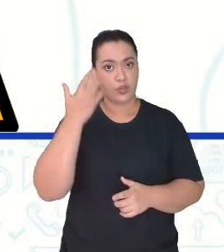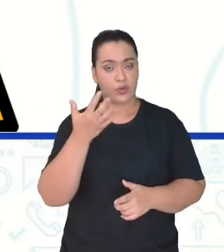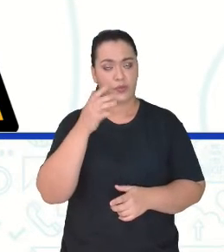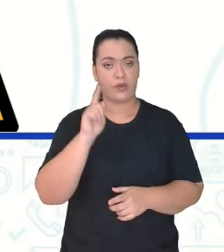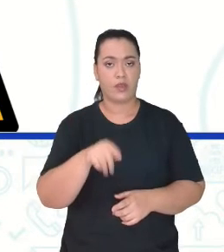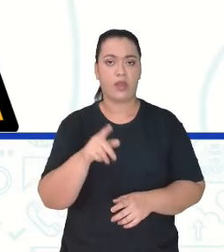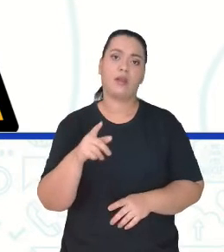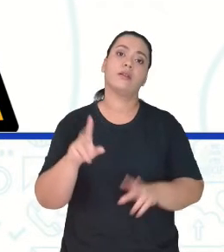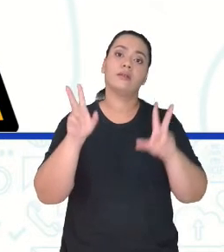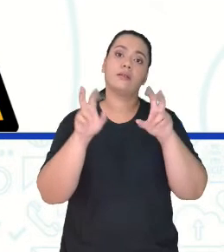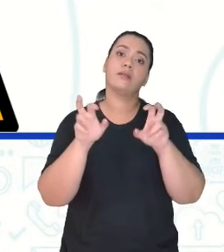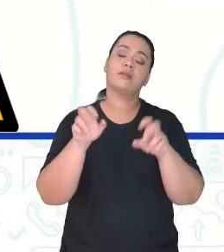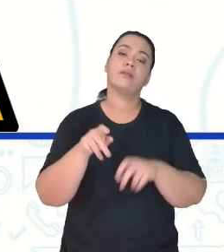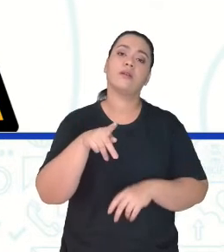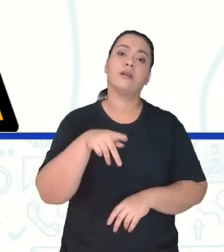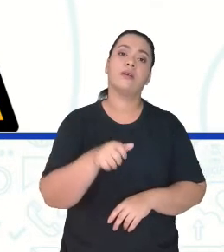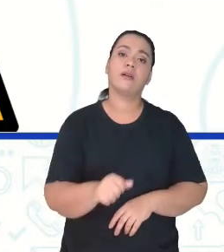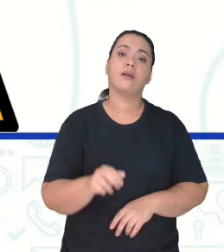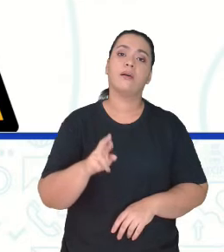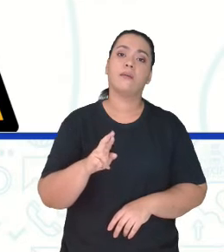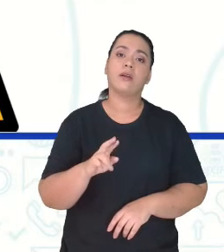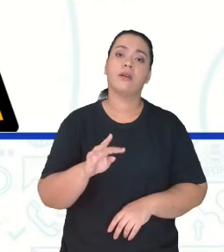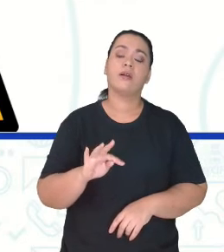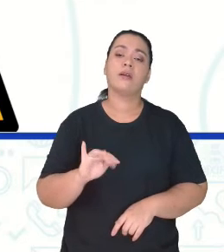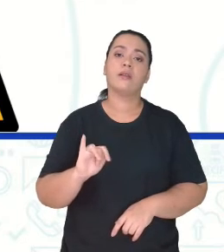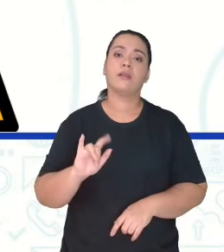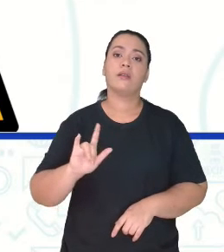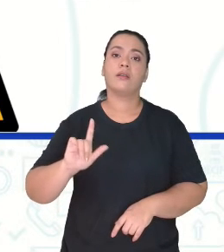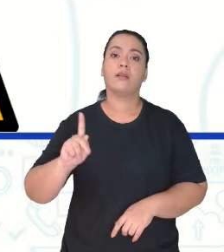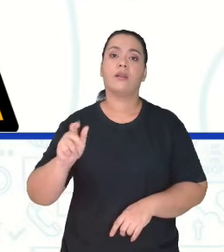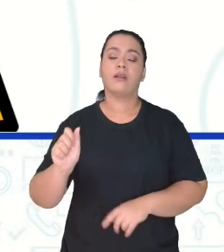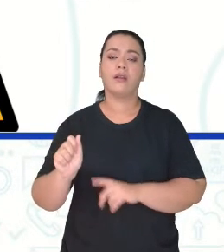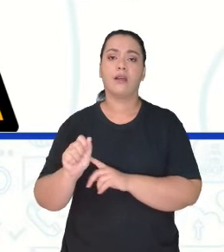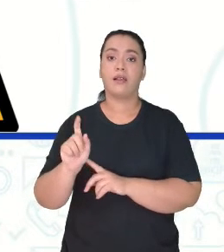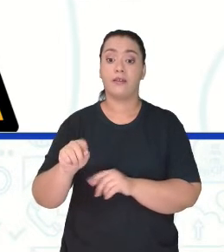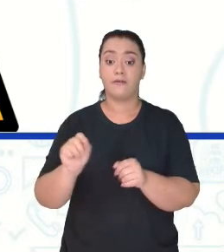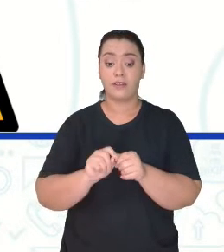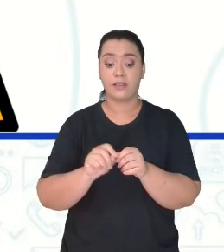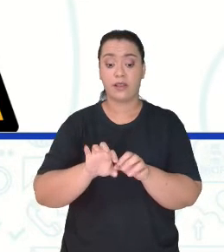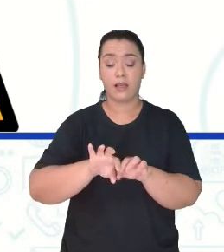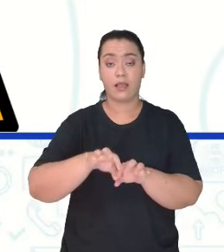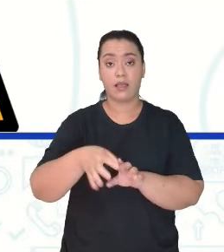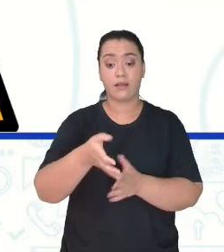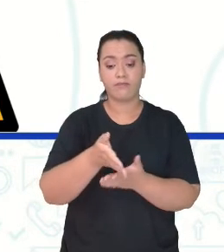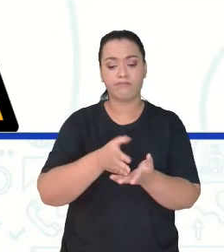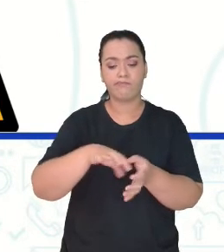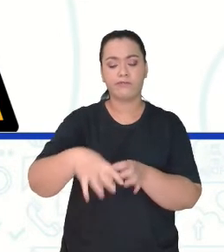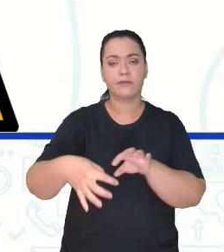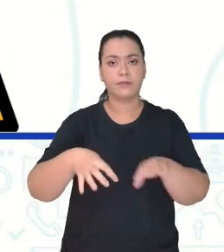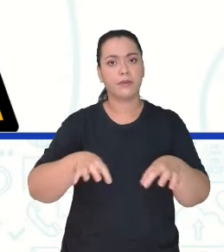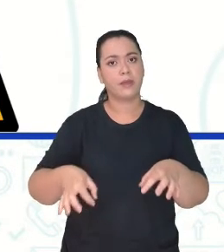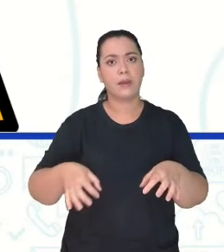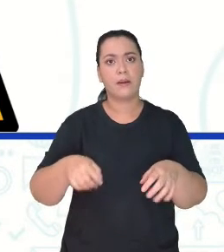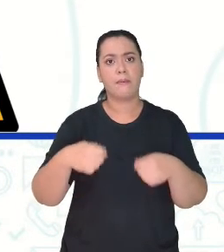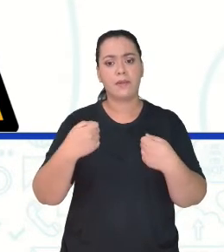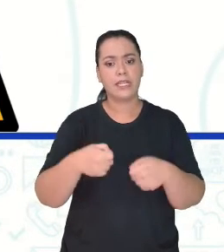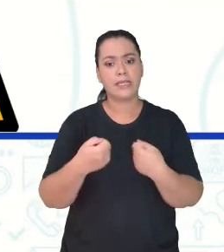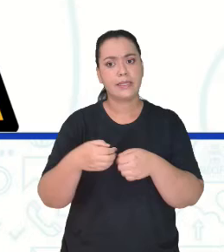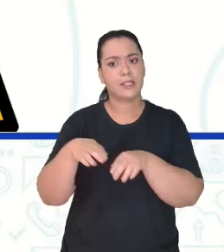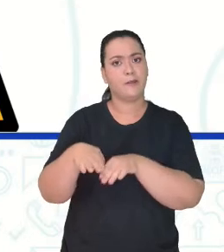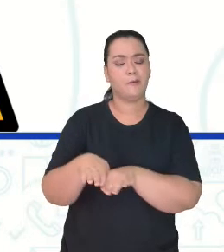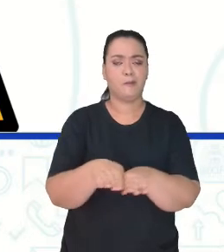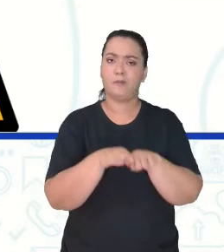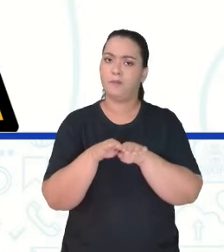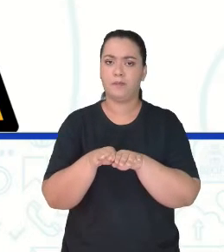partilhas, tá? De modo que essas partições que a gente vai fazer de um número pode não ser uma partição